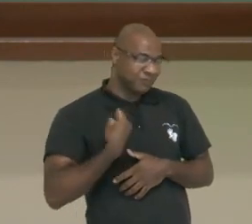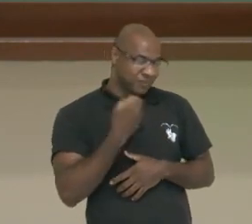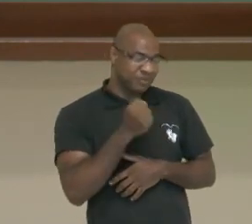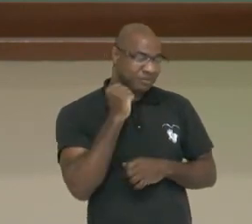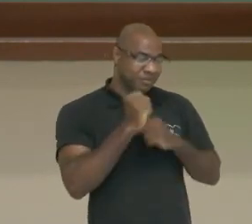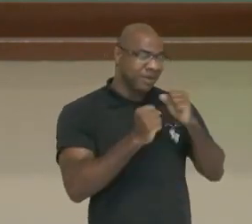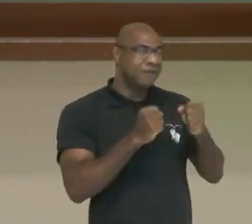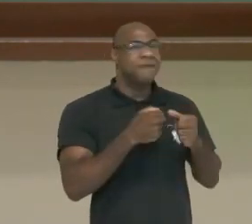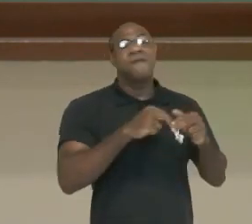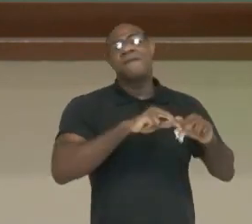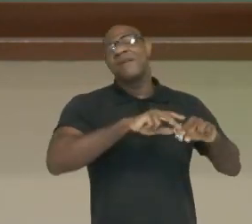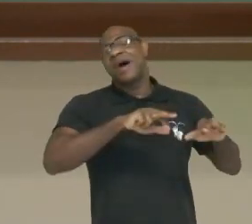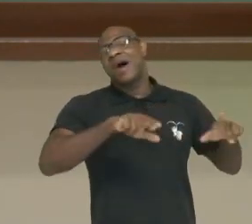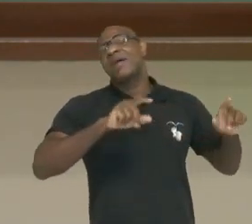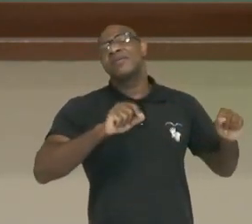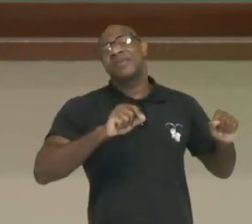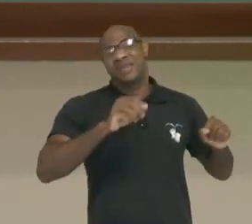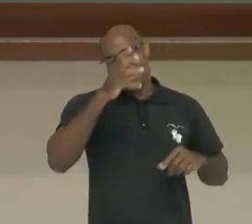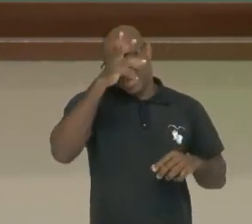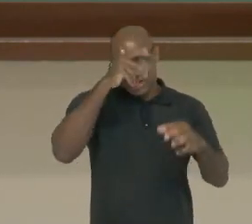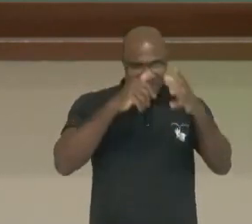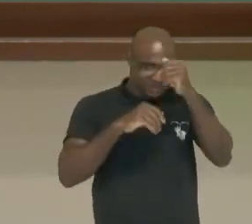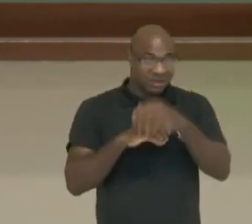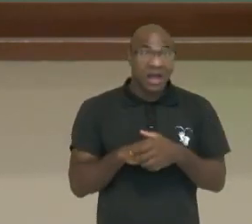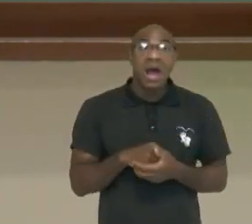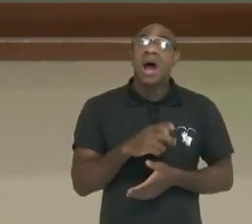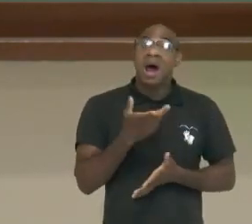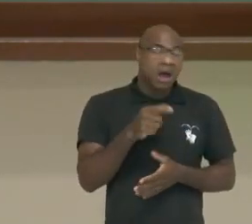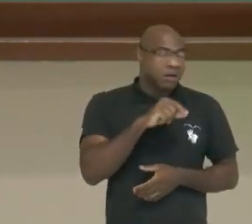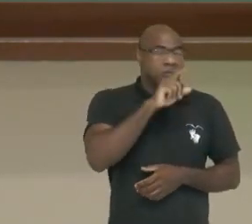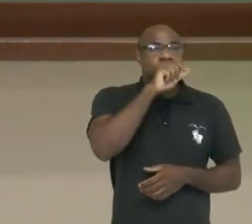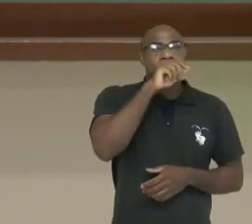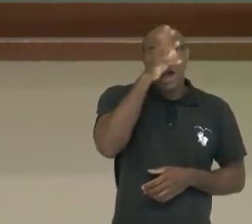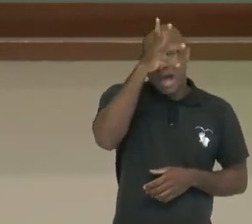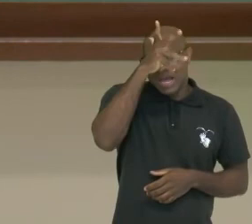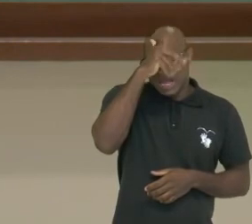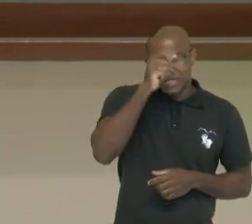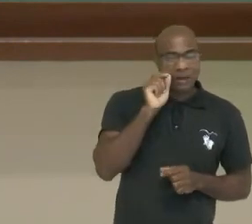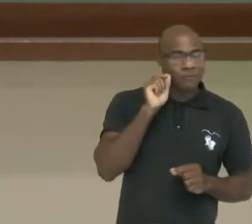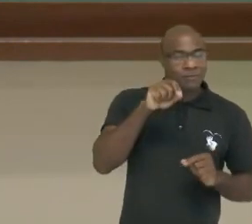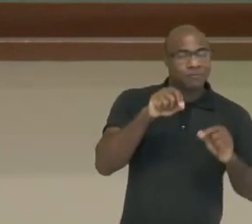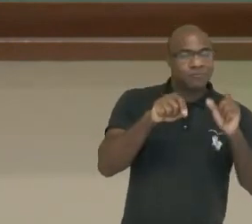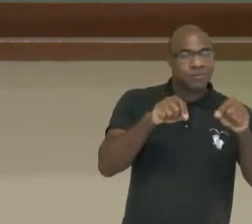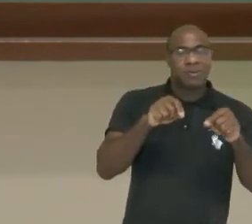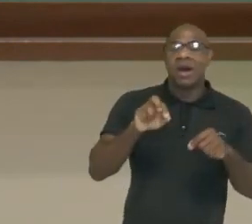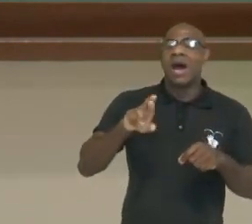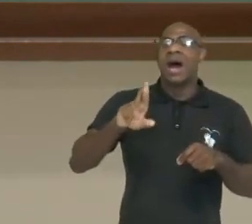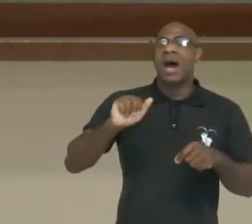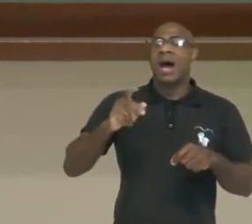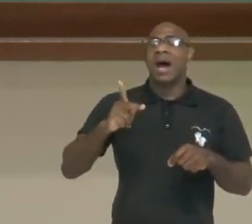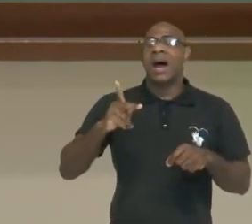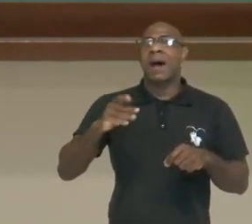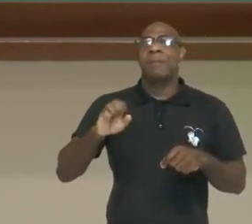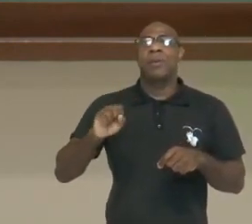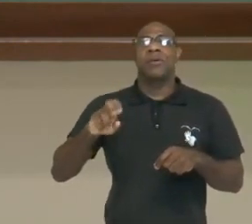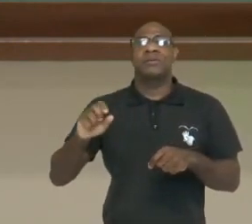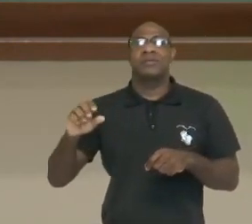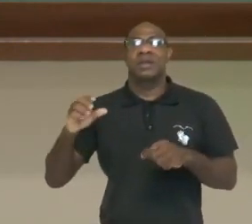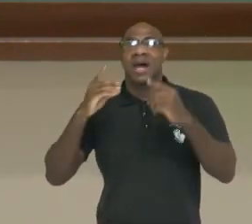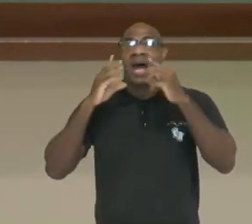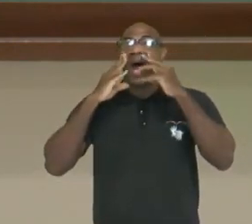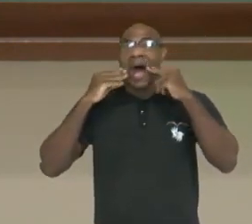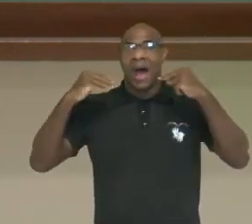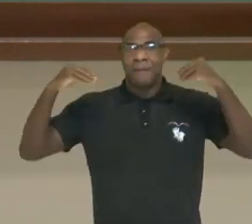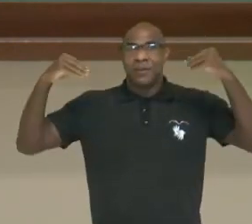viram que engraçado, né? As galinhas atacaram a raposa, né? A raposa entrou no galinheiro para matar as galinhas, para